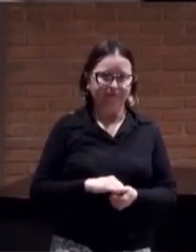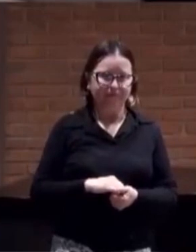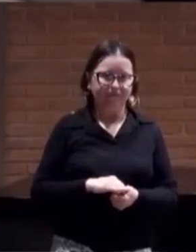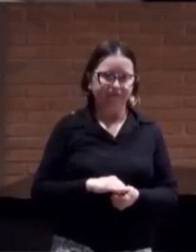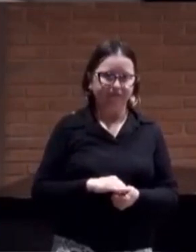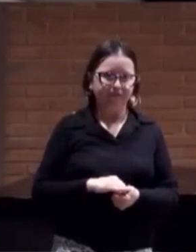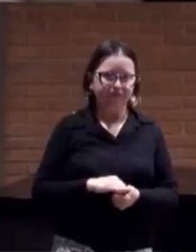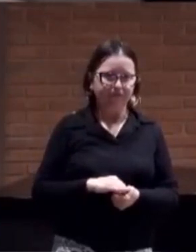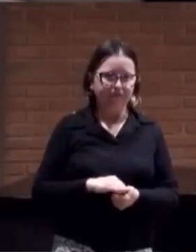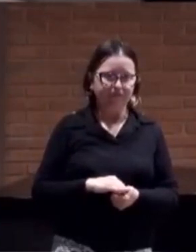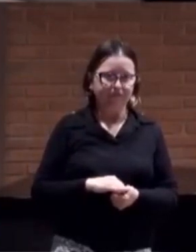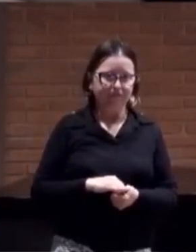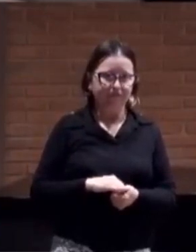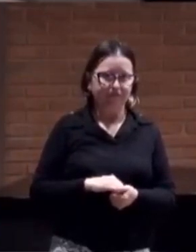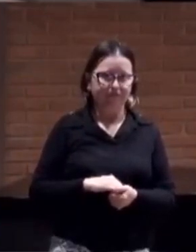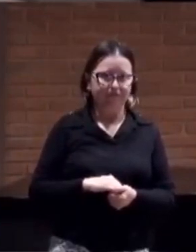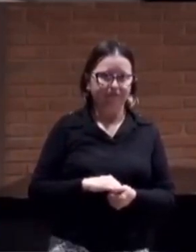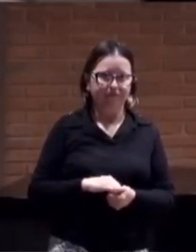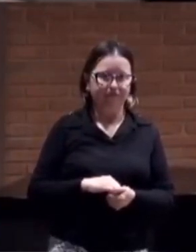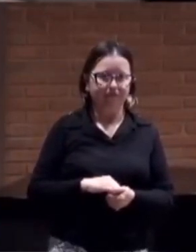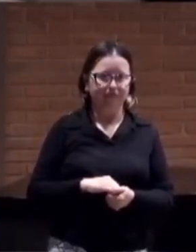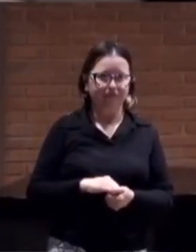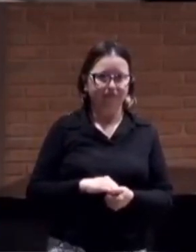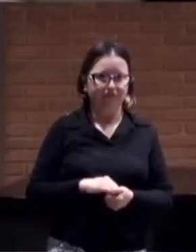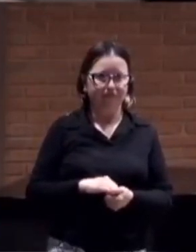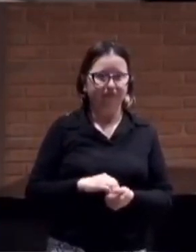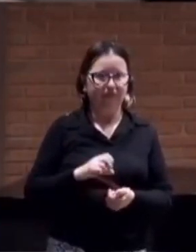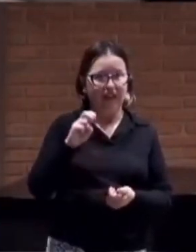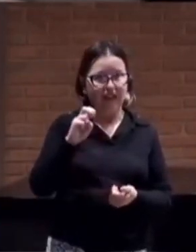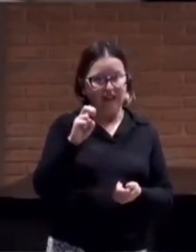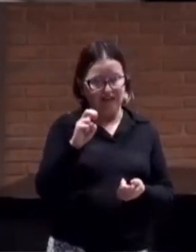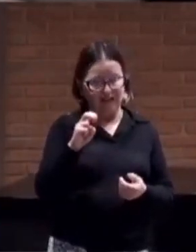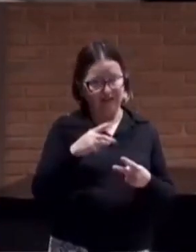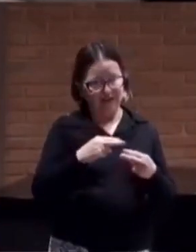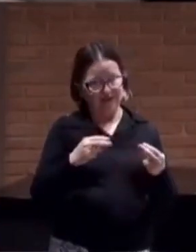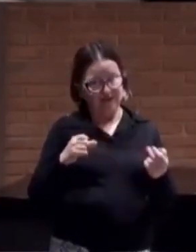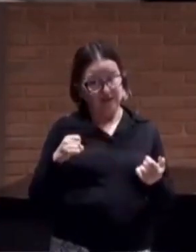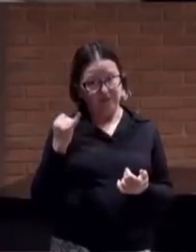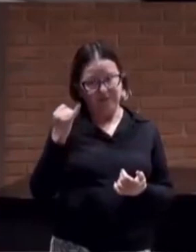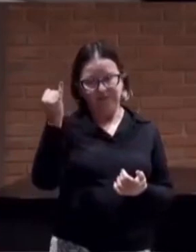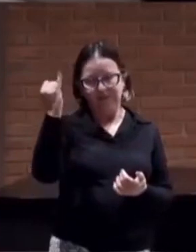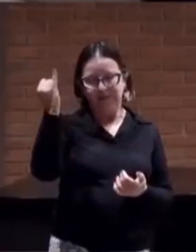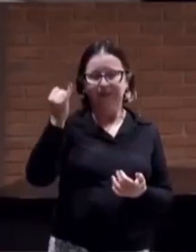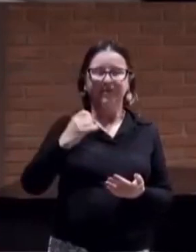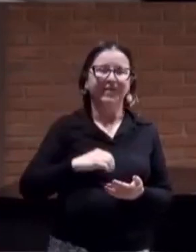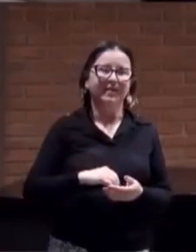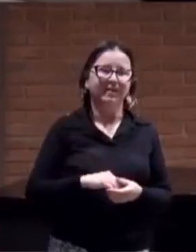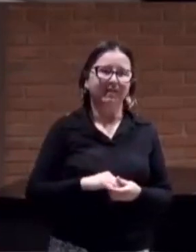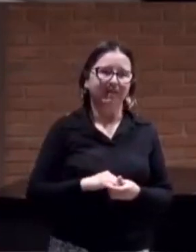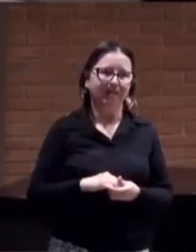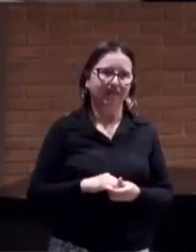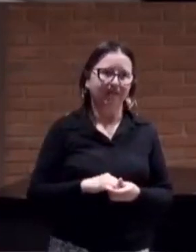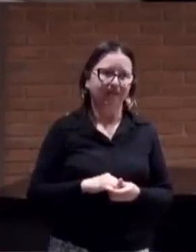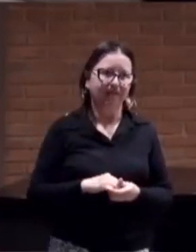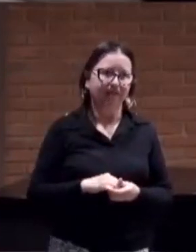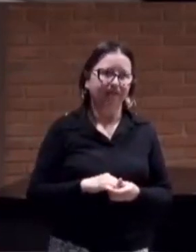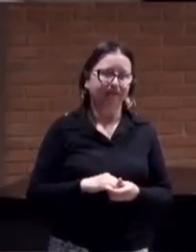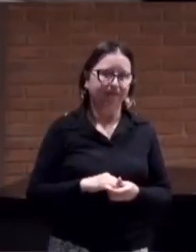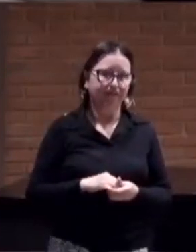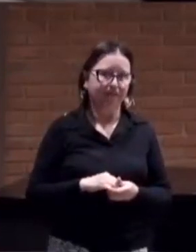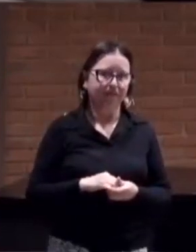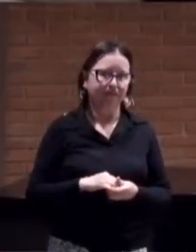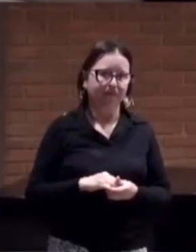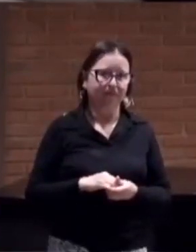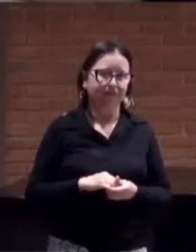A quinta coisa que nós encontramos ali, dos 13, 14, 15, a